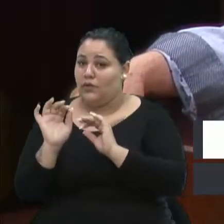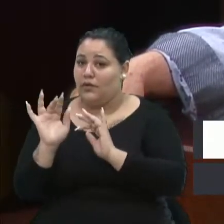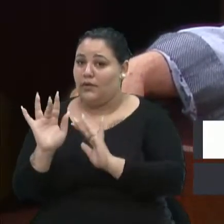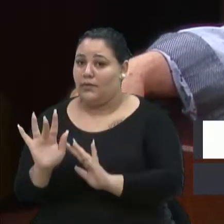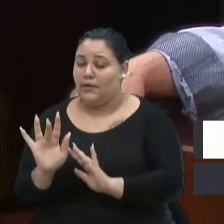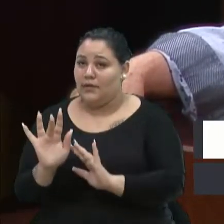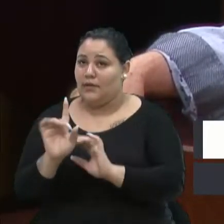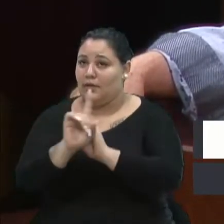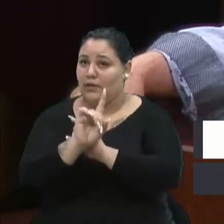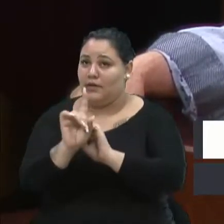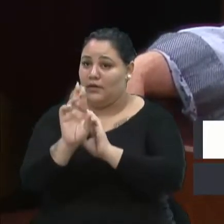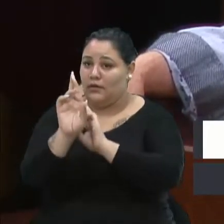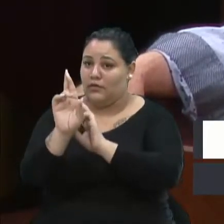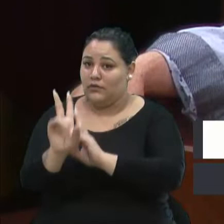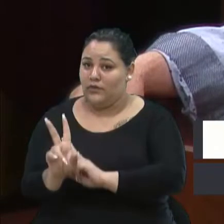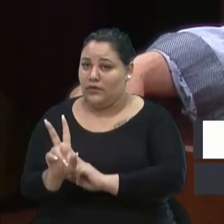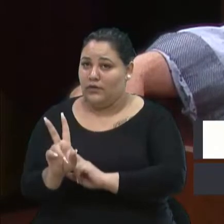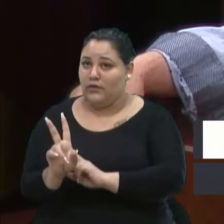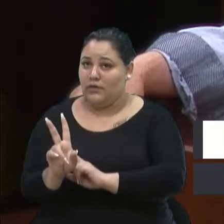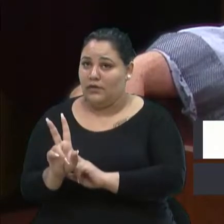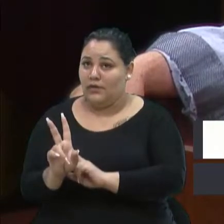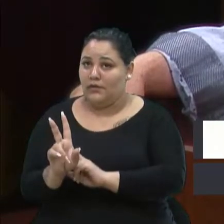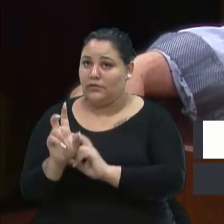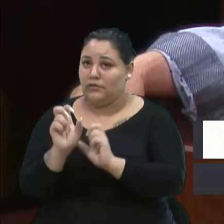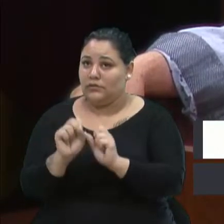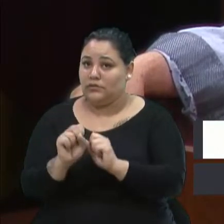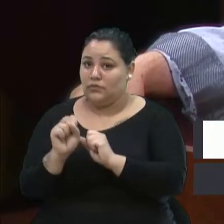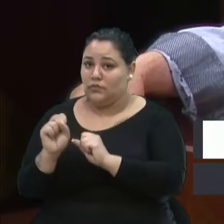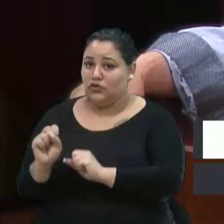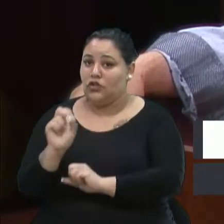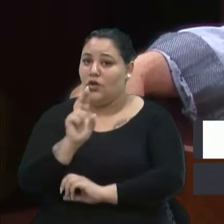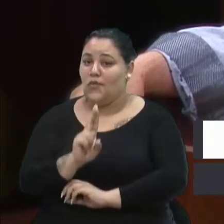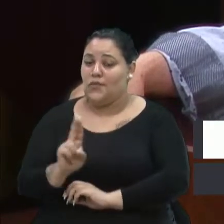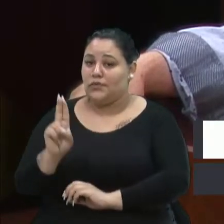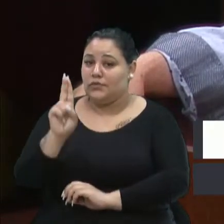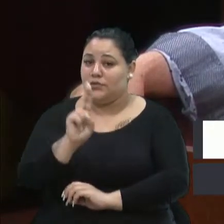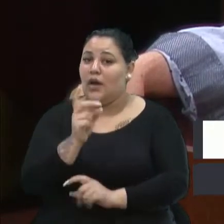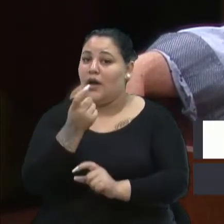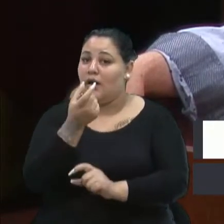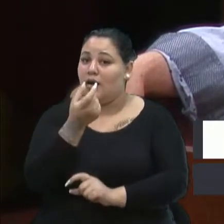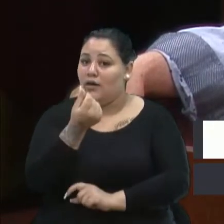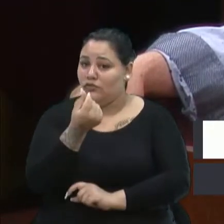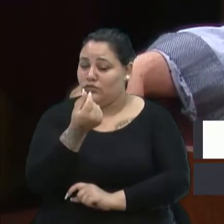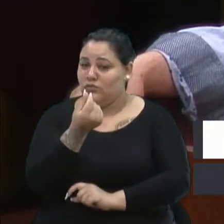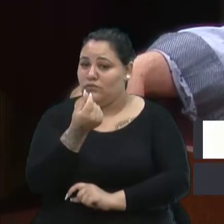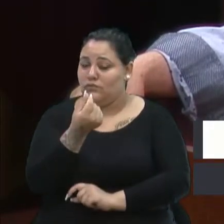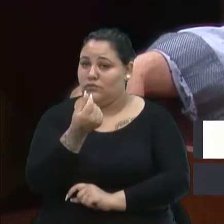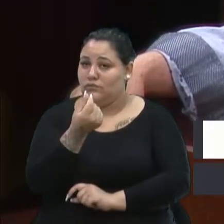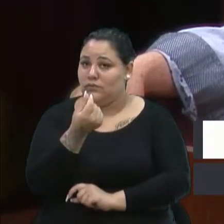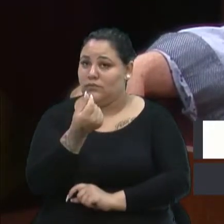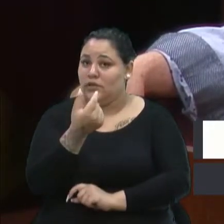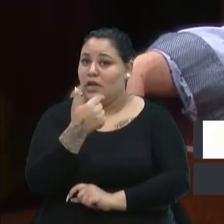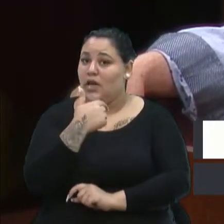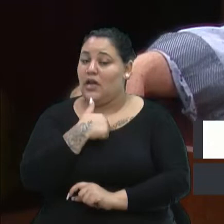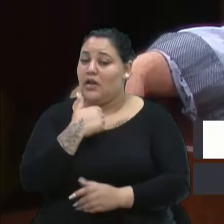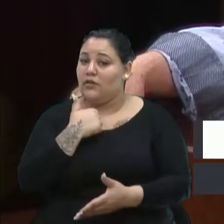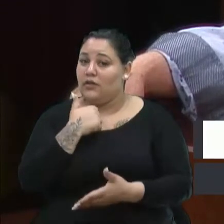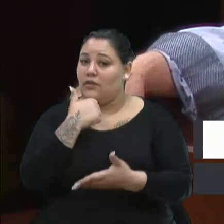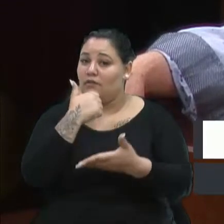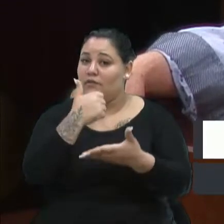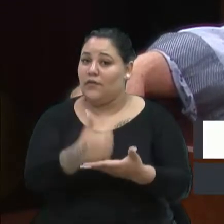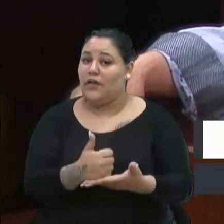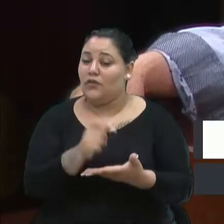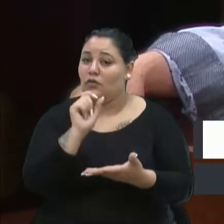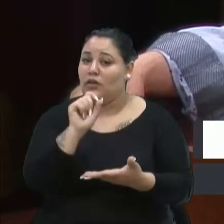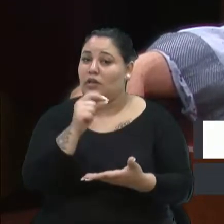não diferente da outra, que poderia ser usado o financiamento. Então, eu defendo aquilo que veio para